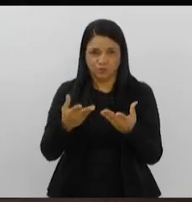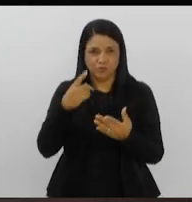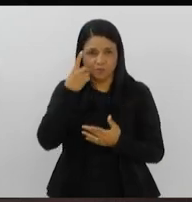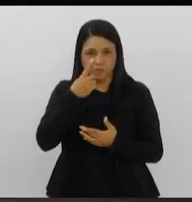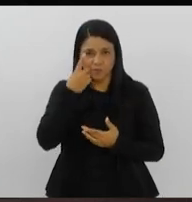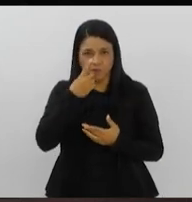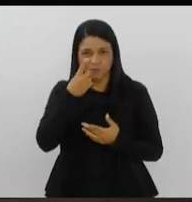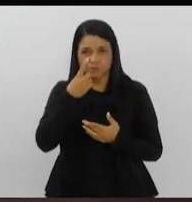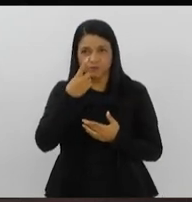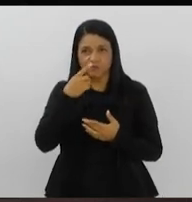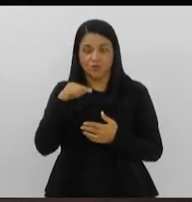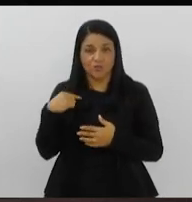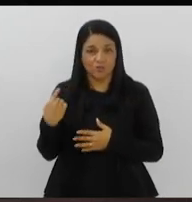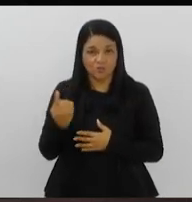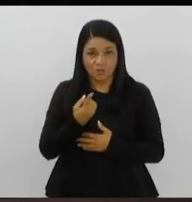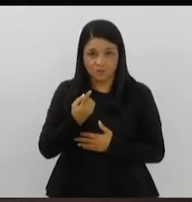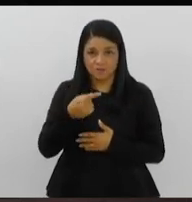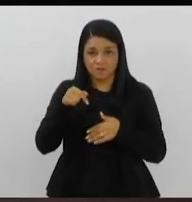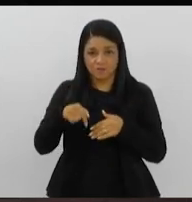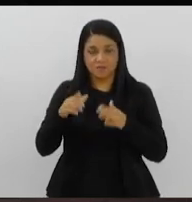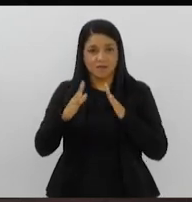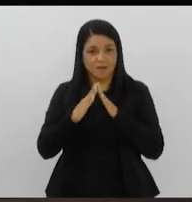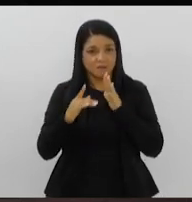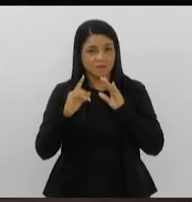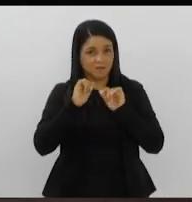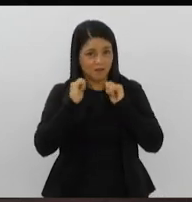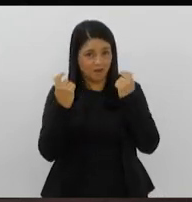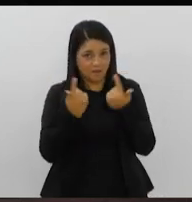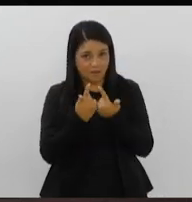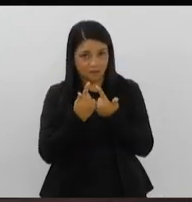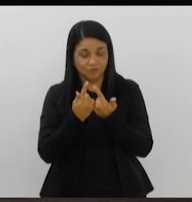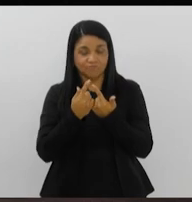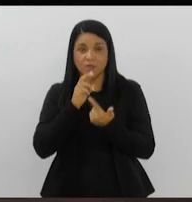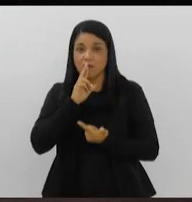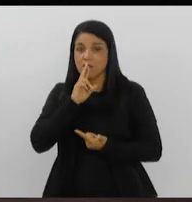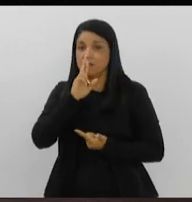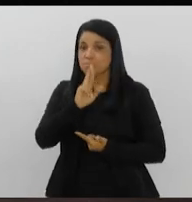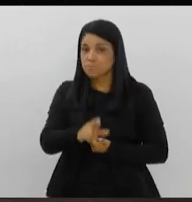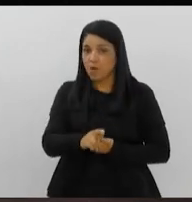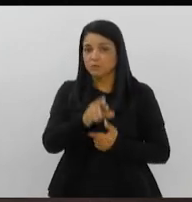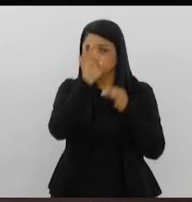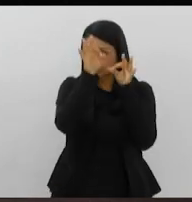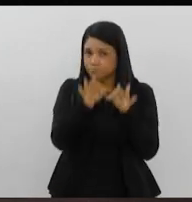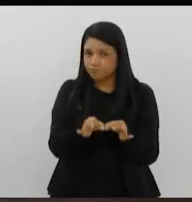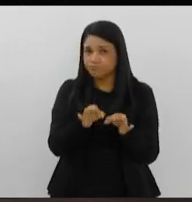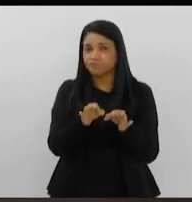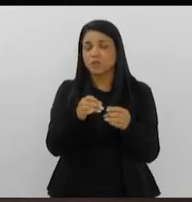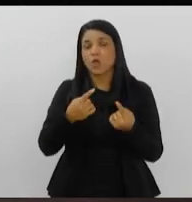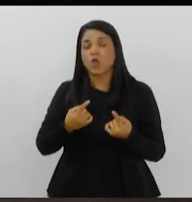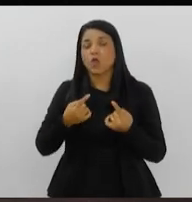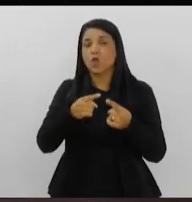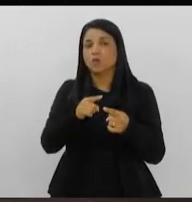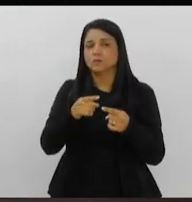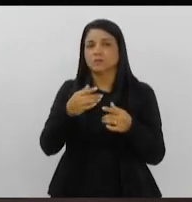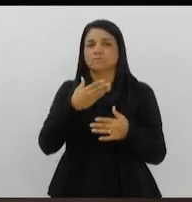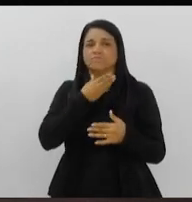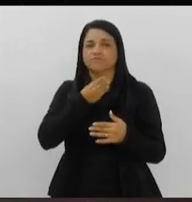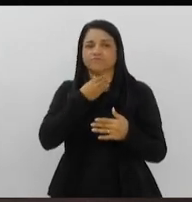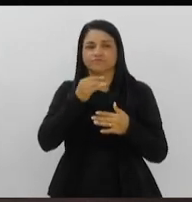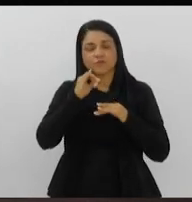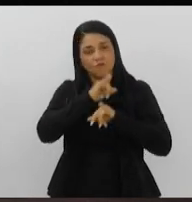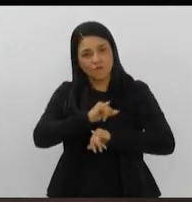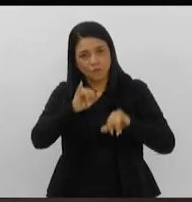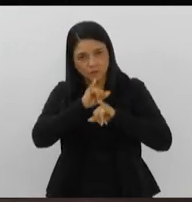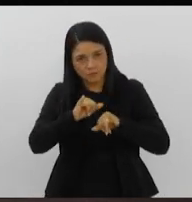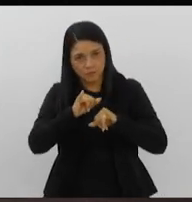para que nós, aqui dessa casa, dessemos uma resposta real e efetiva ao combate à fake news. A quem interessa a